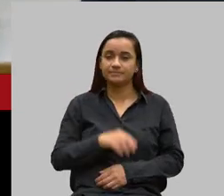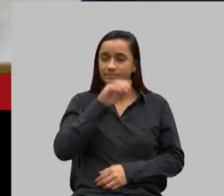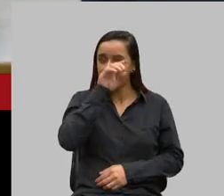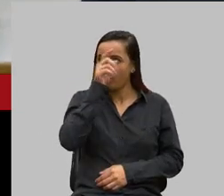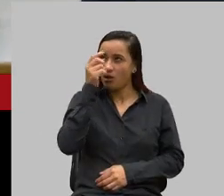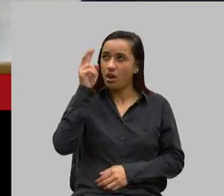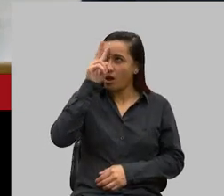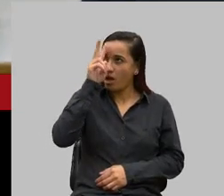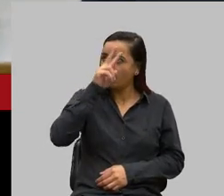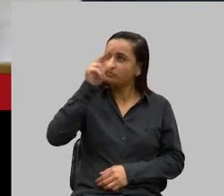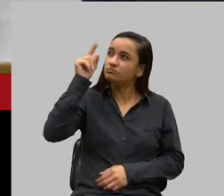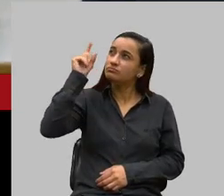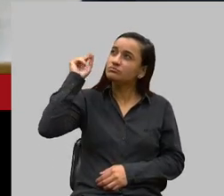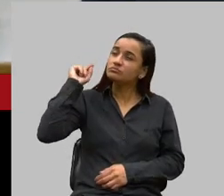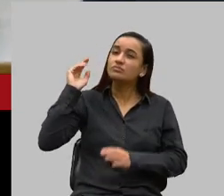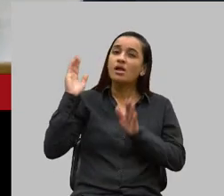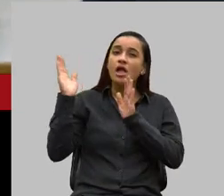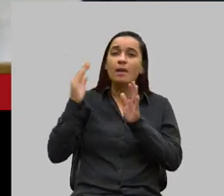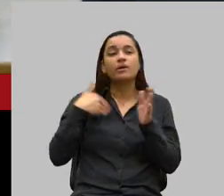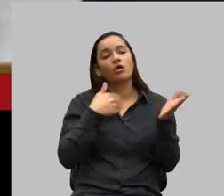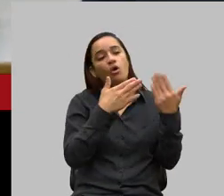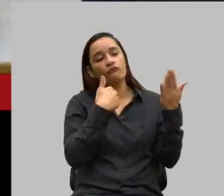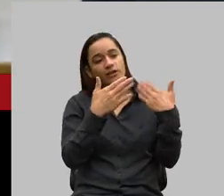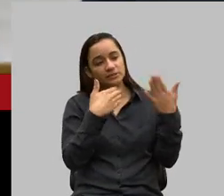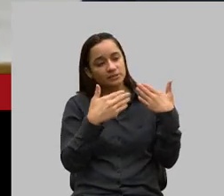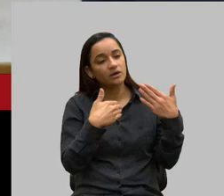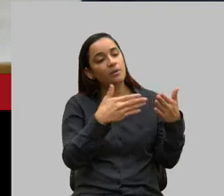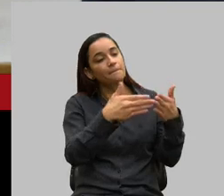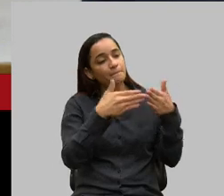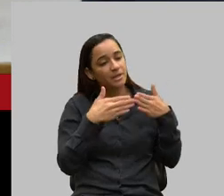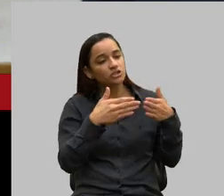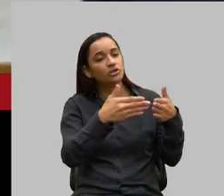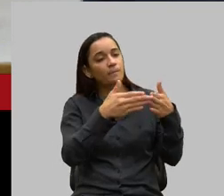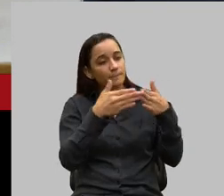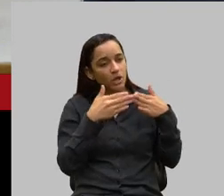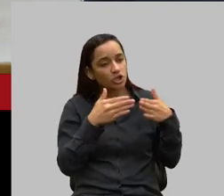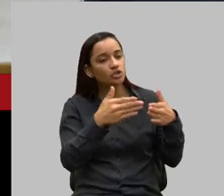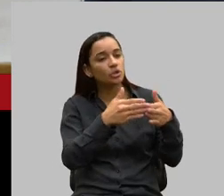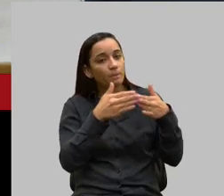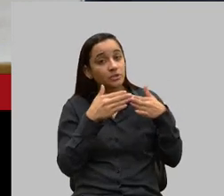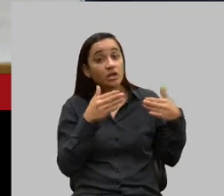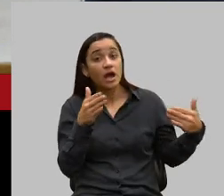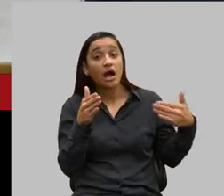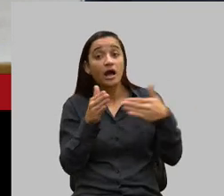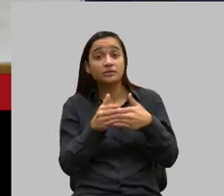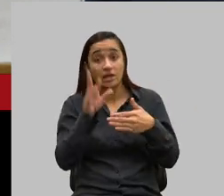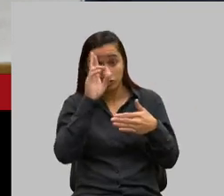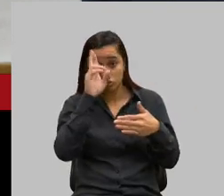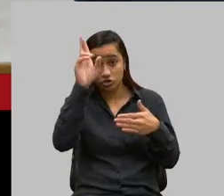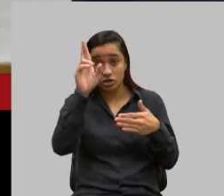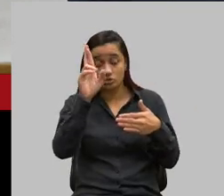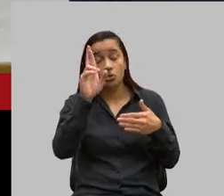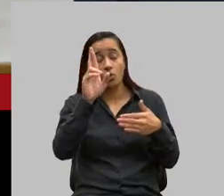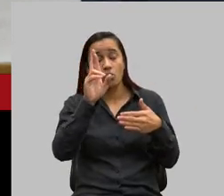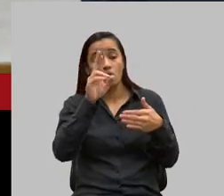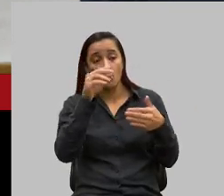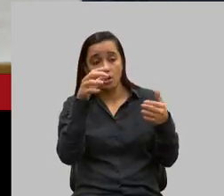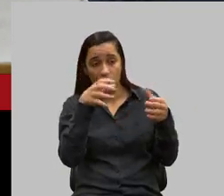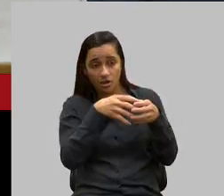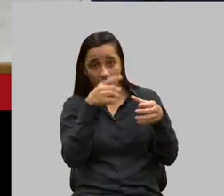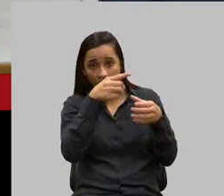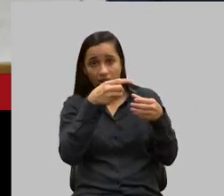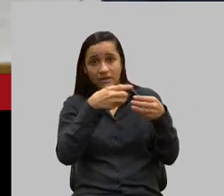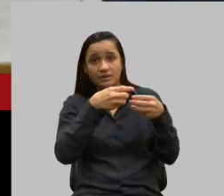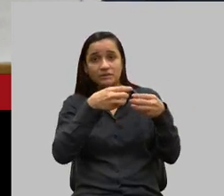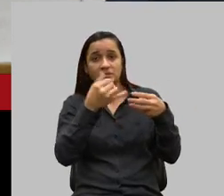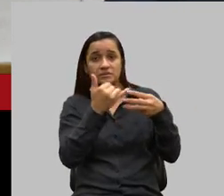época eu fui conversando com você e te pedindo até que um diretor da semig foi demitido o governo da R